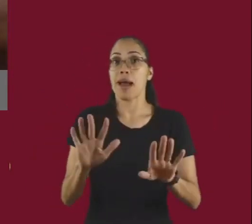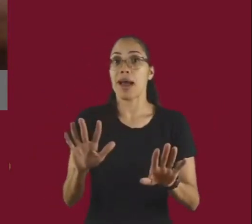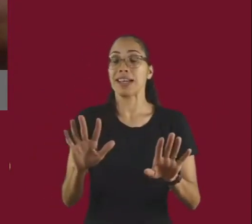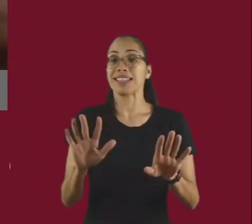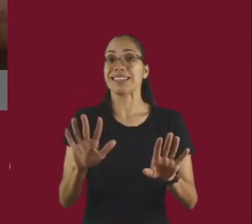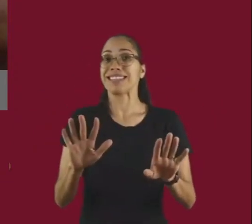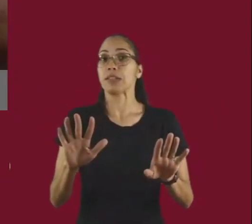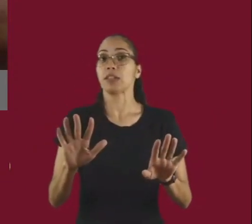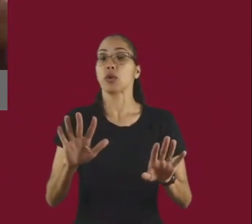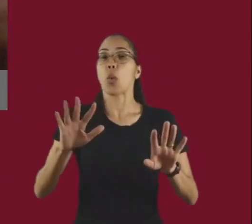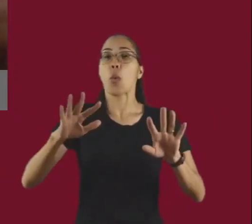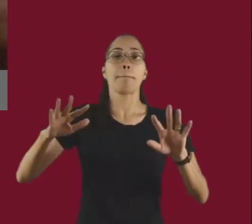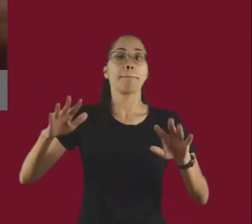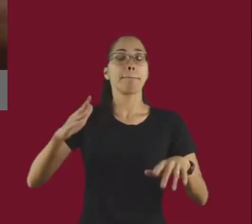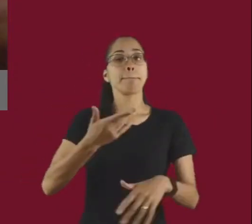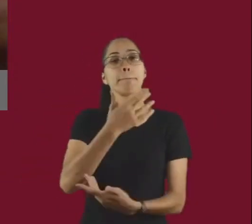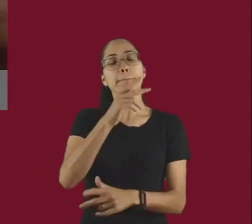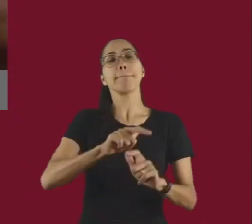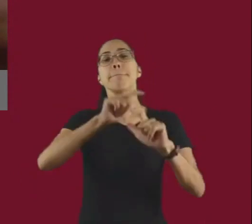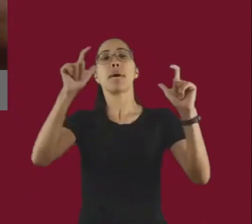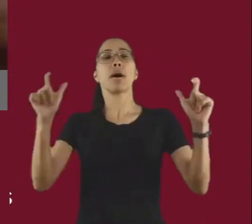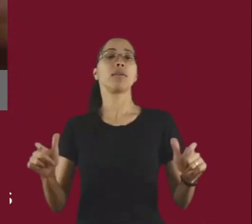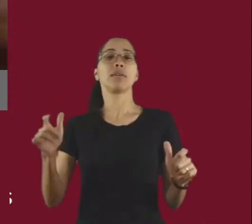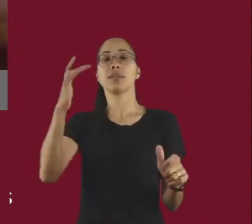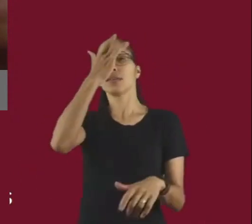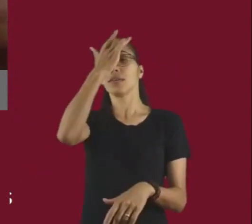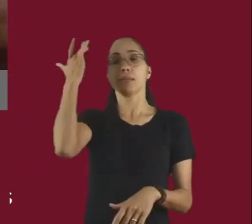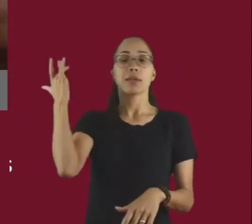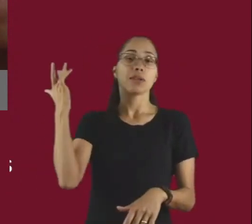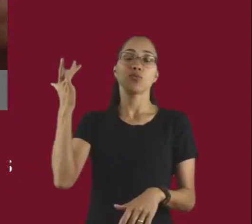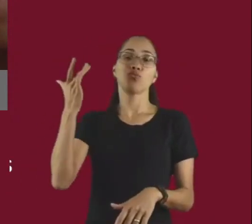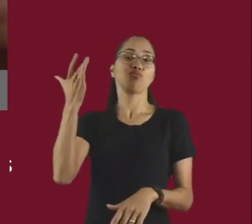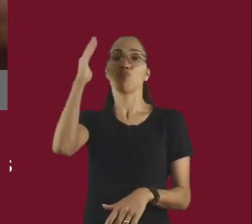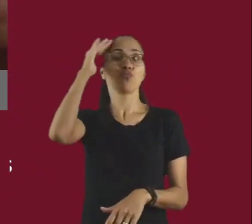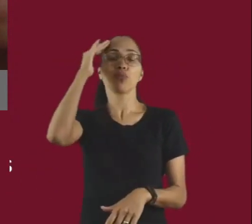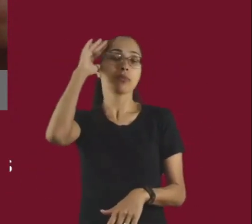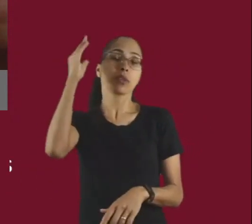entendendo a gravidade do que está diante de nós.